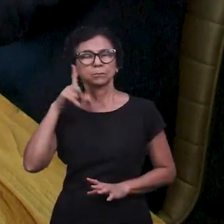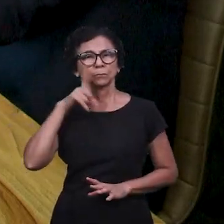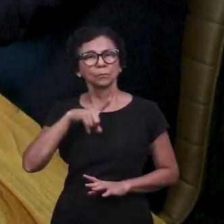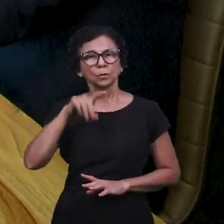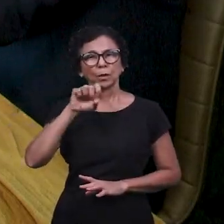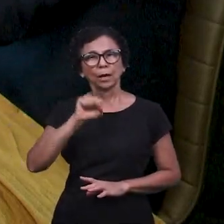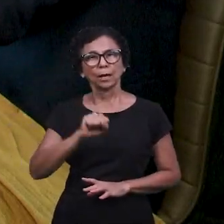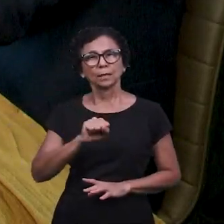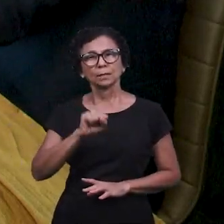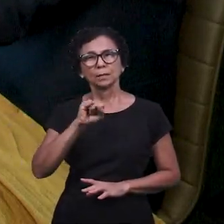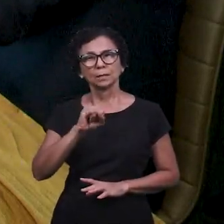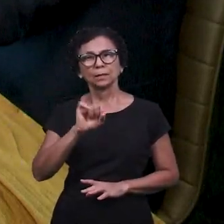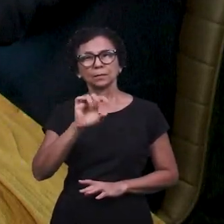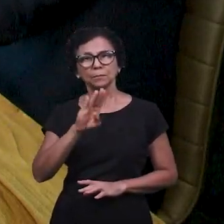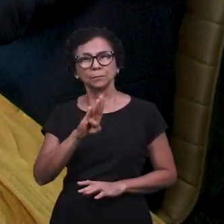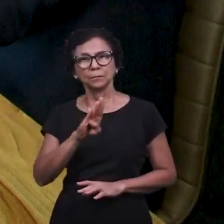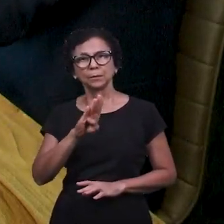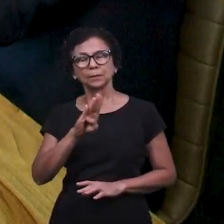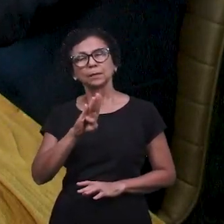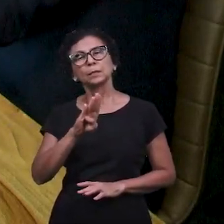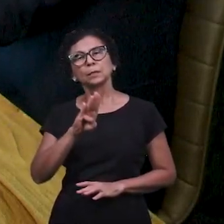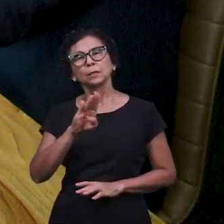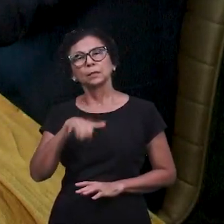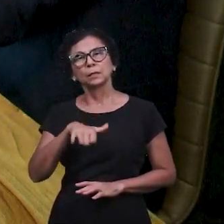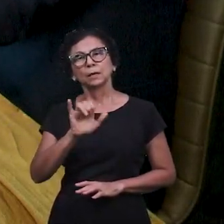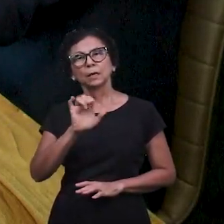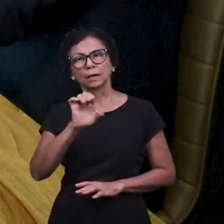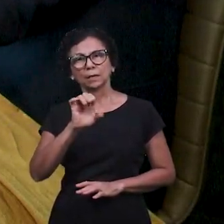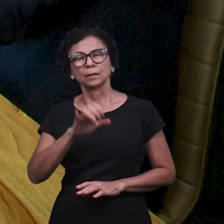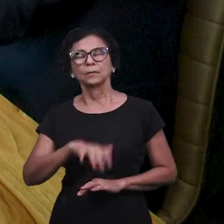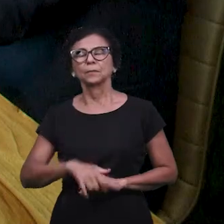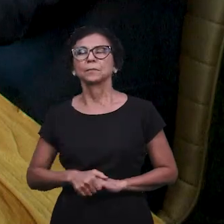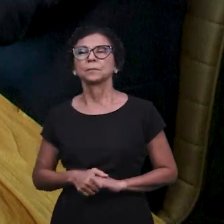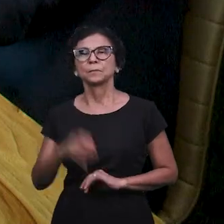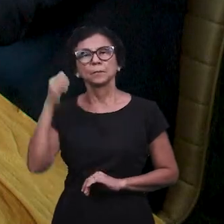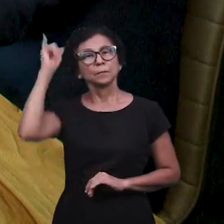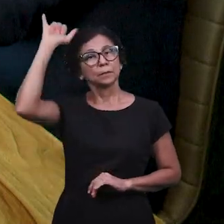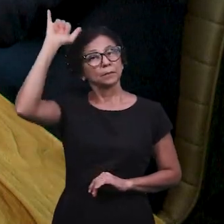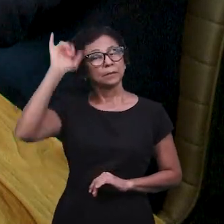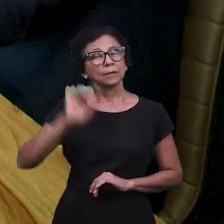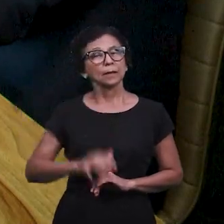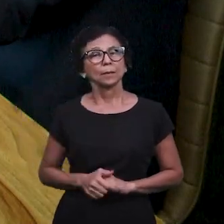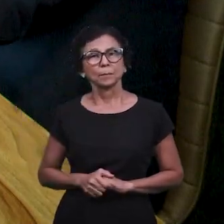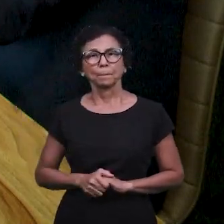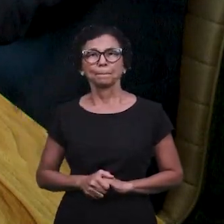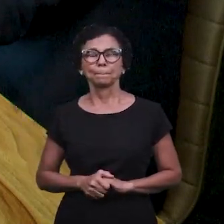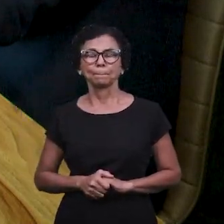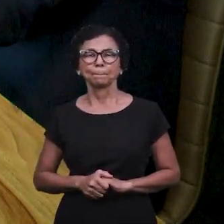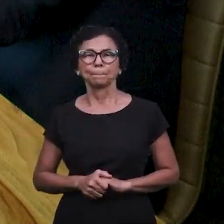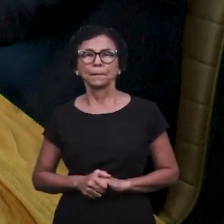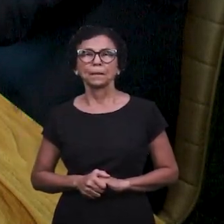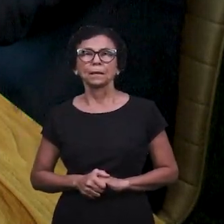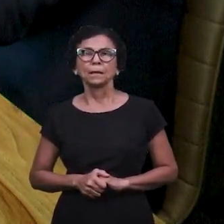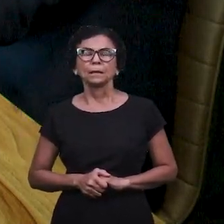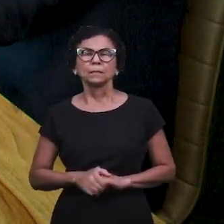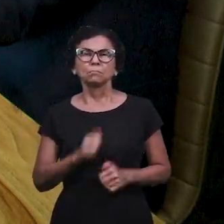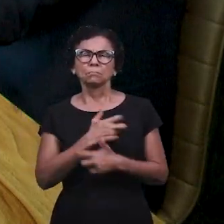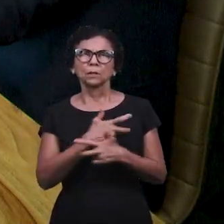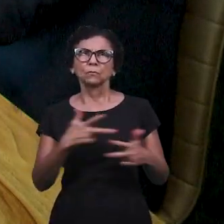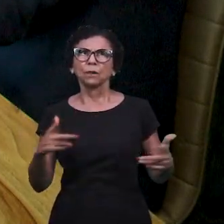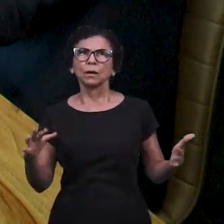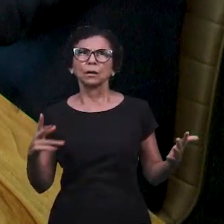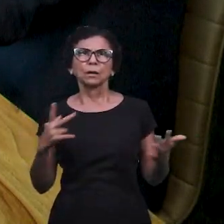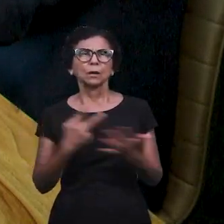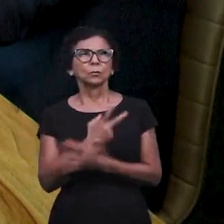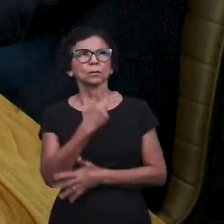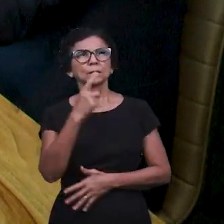Estados Unidos para tentar coibir essas condutas ilícitas. Nós temos vários casos internacionais importantes, para mencionar